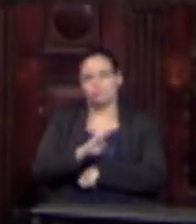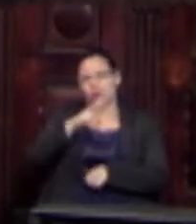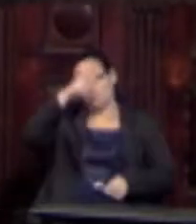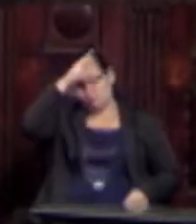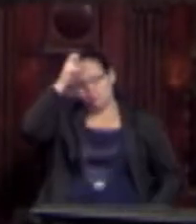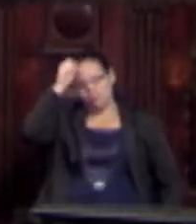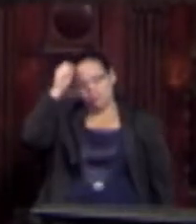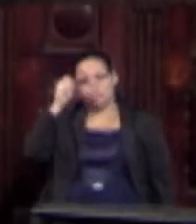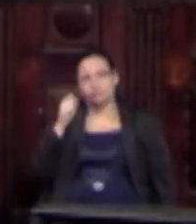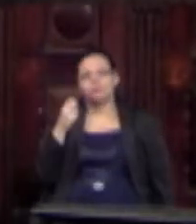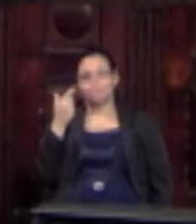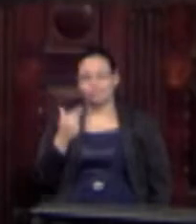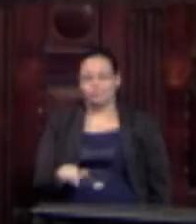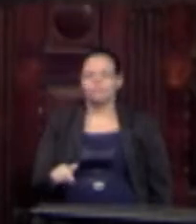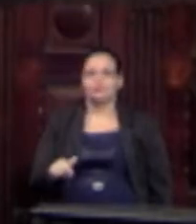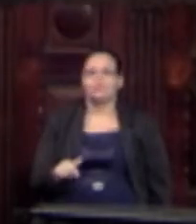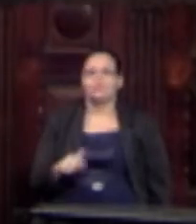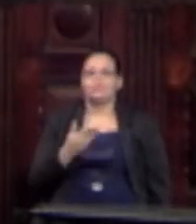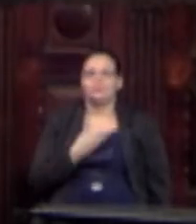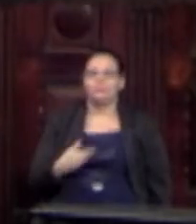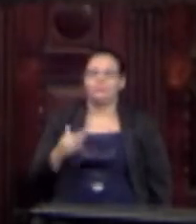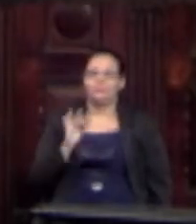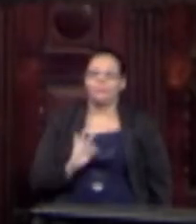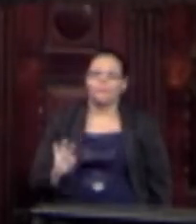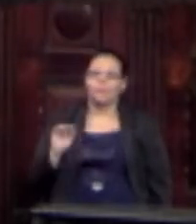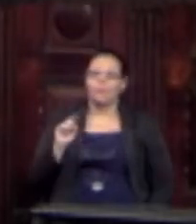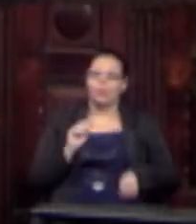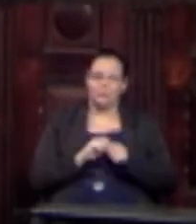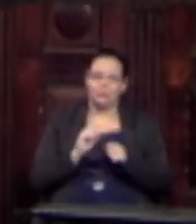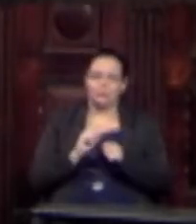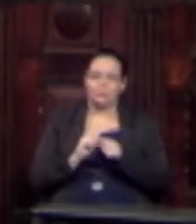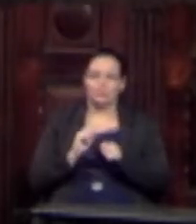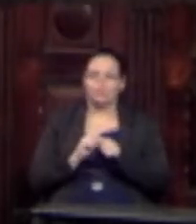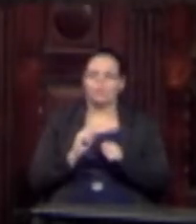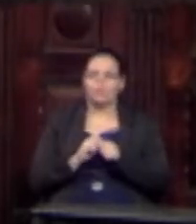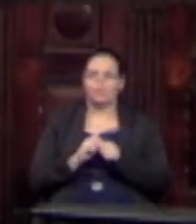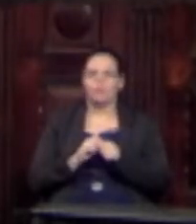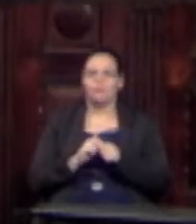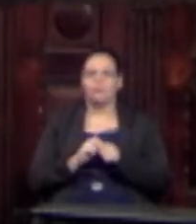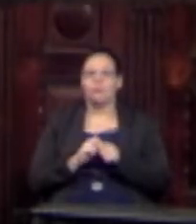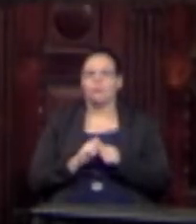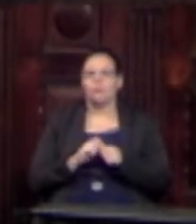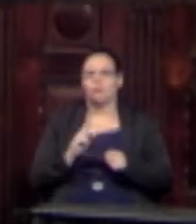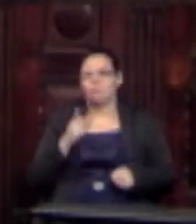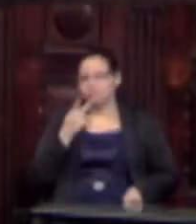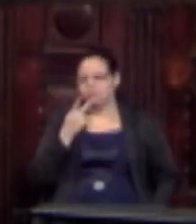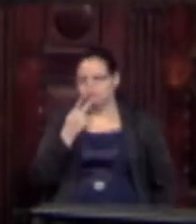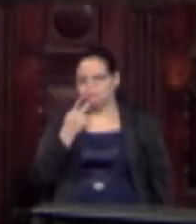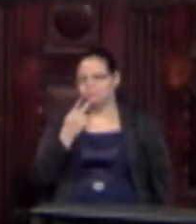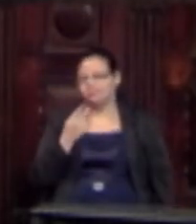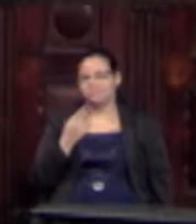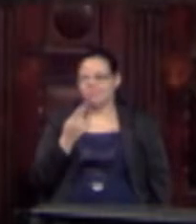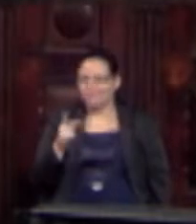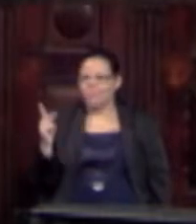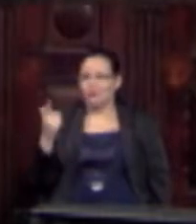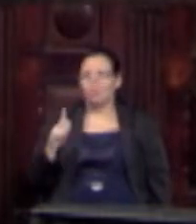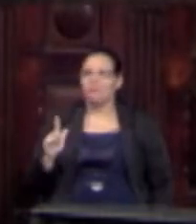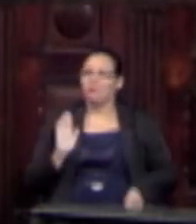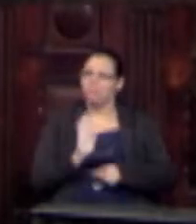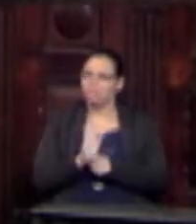Novamente, a União, querendo fazer benesse com o chapéu